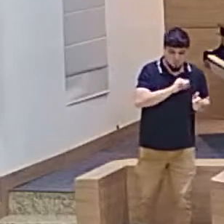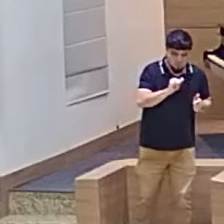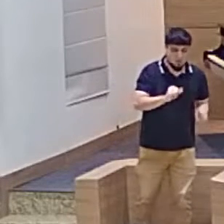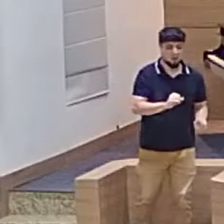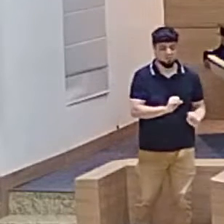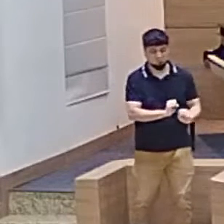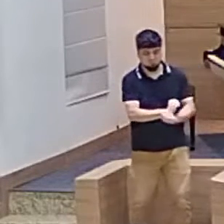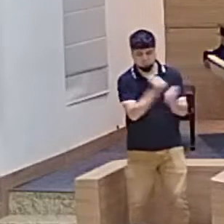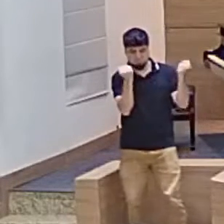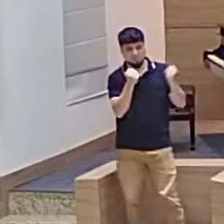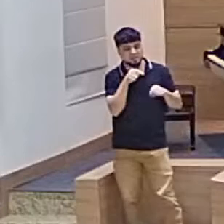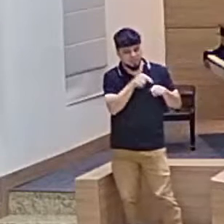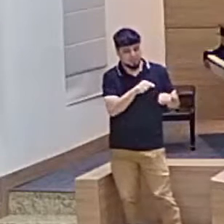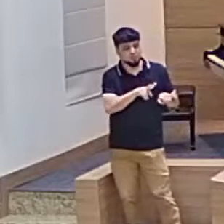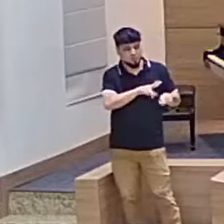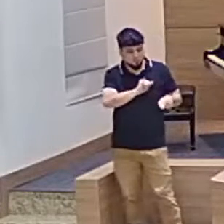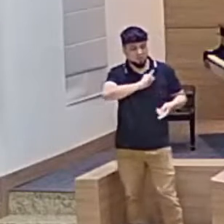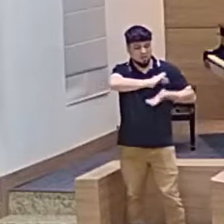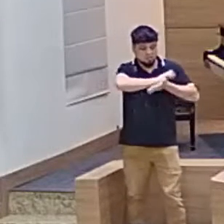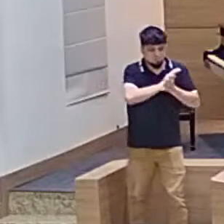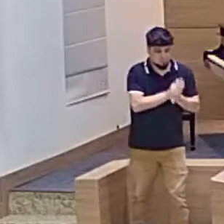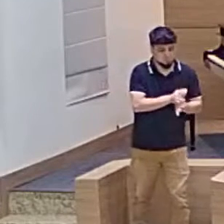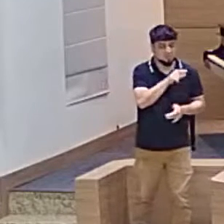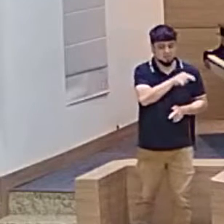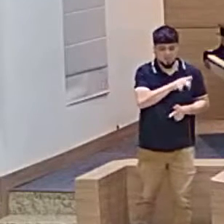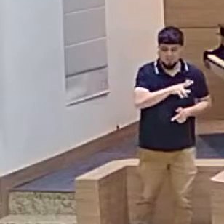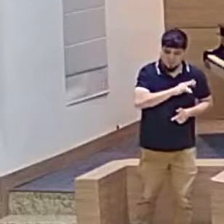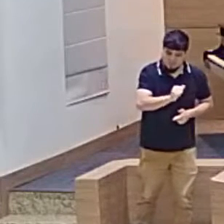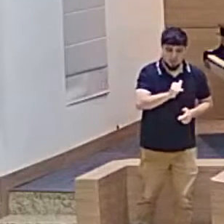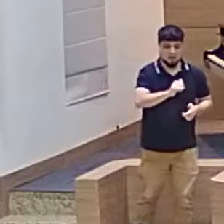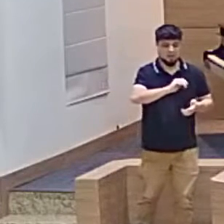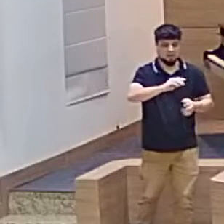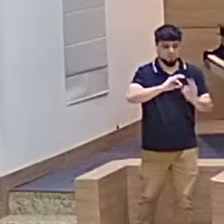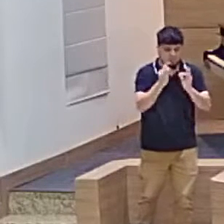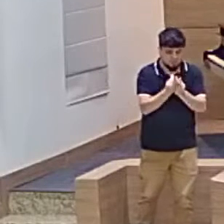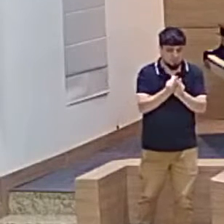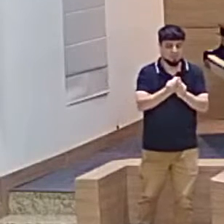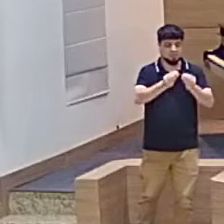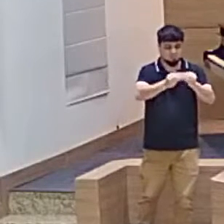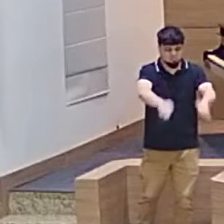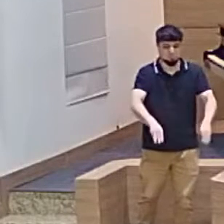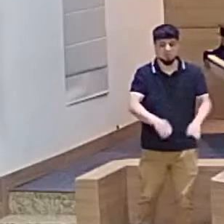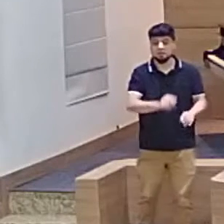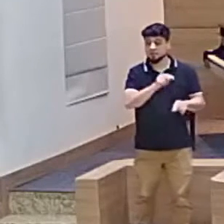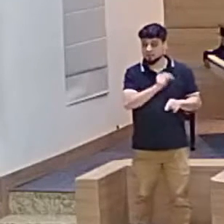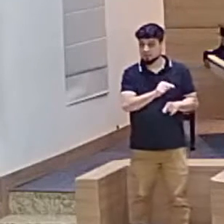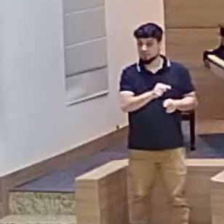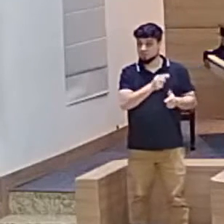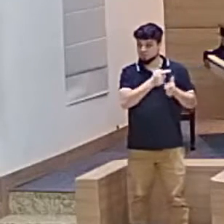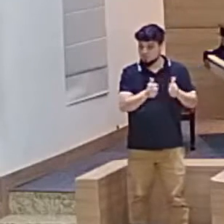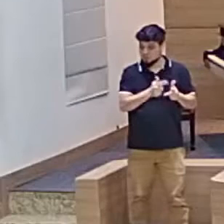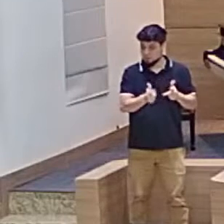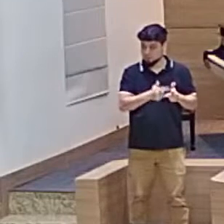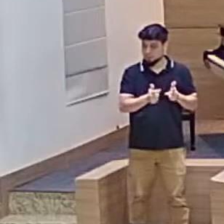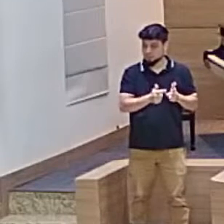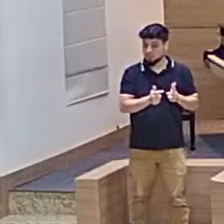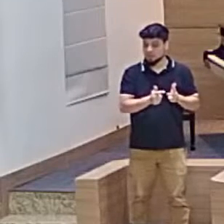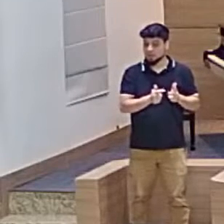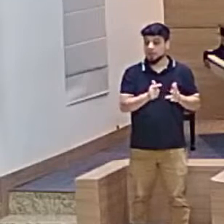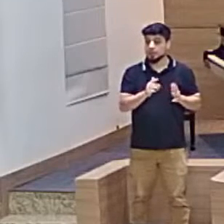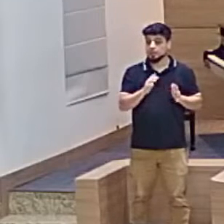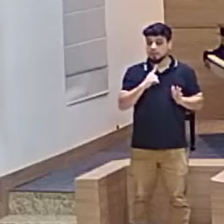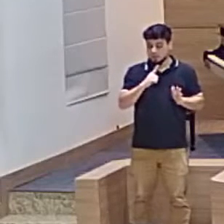algum momento não vai fazer bem para sua família e se você quer ter uma família edificada no Altar do Senhor entendo essa dimensão